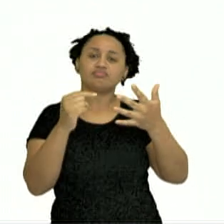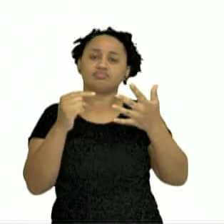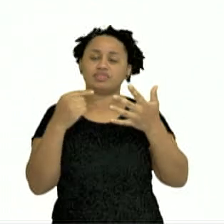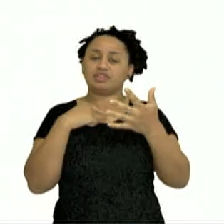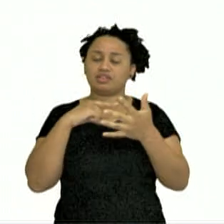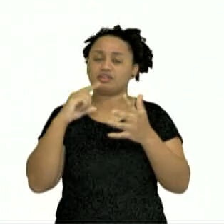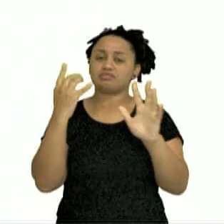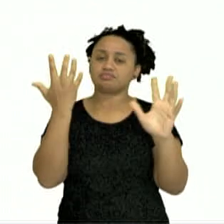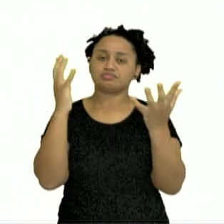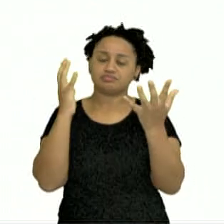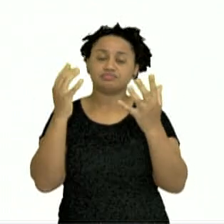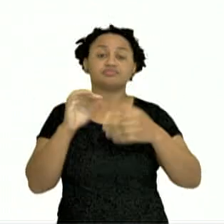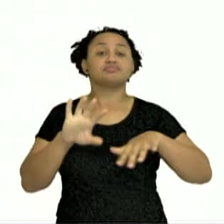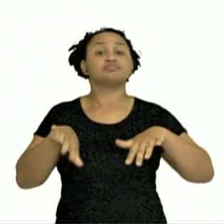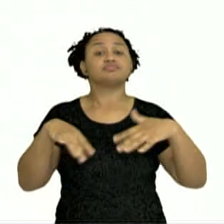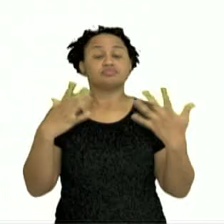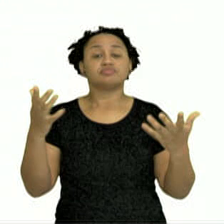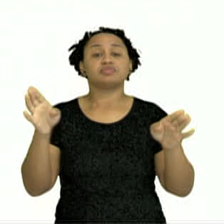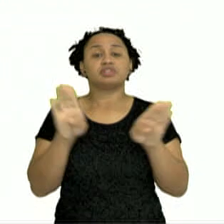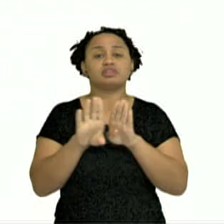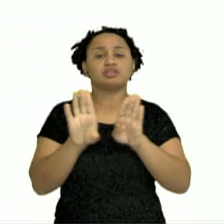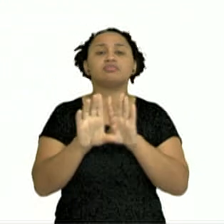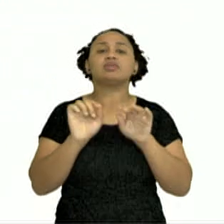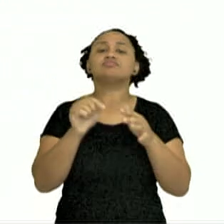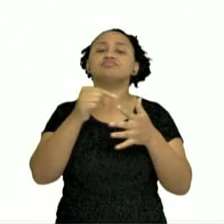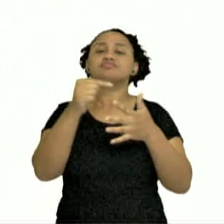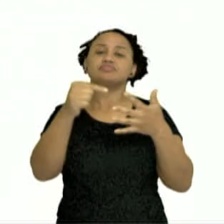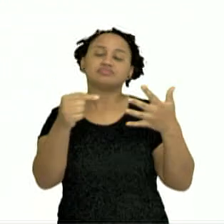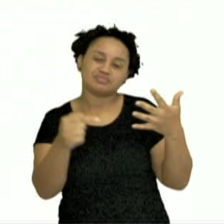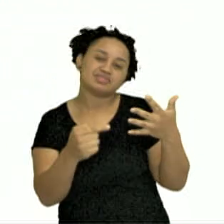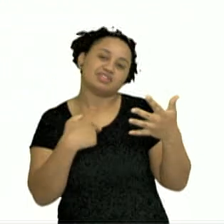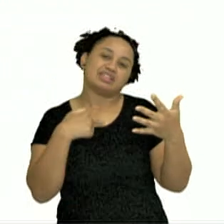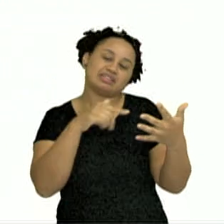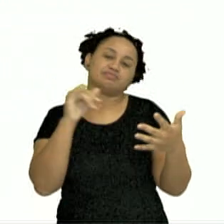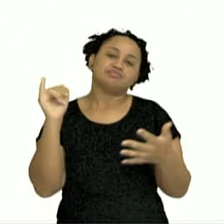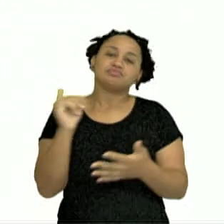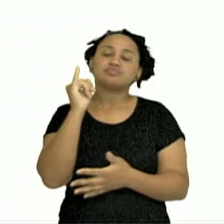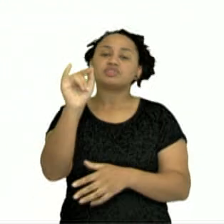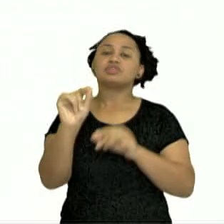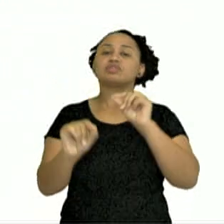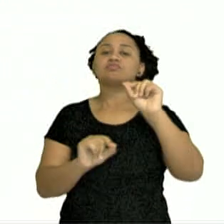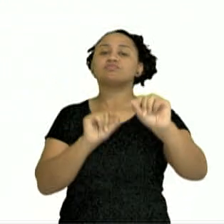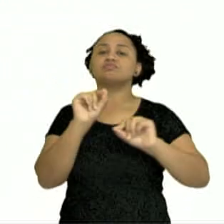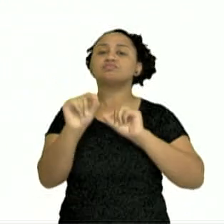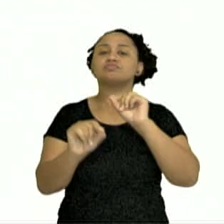e que o conjunto desses fatores e elementos é que serão determinantes para